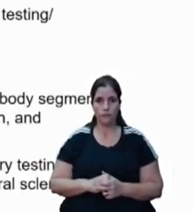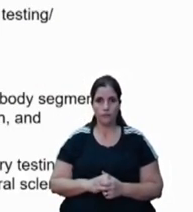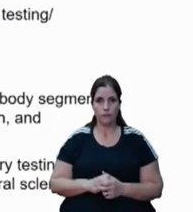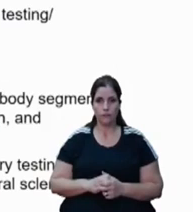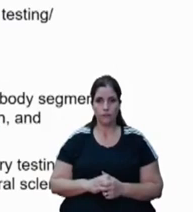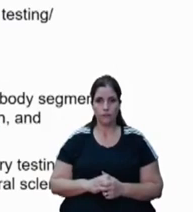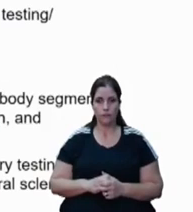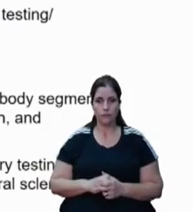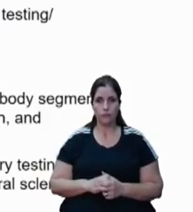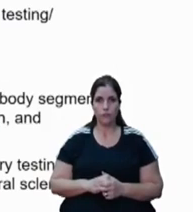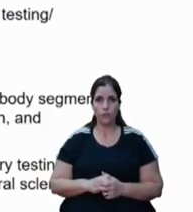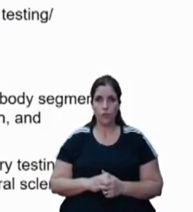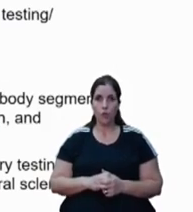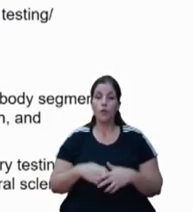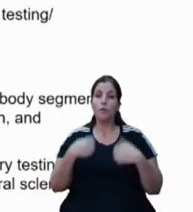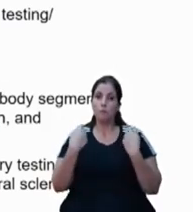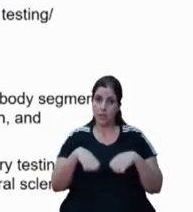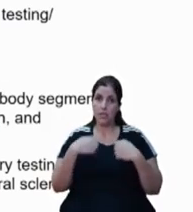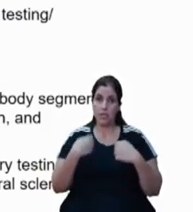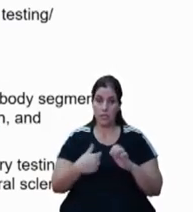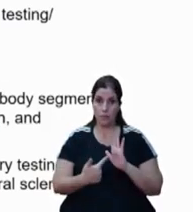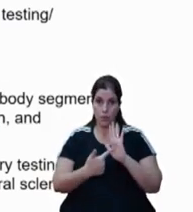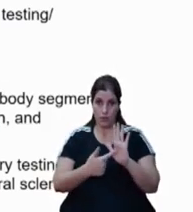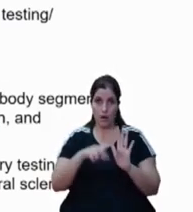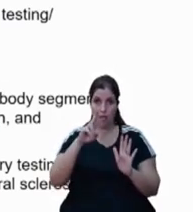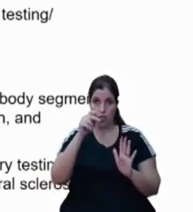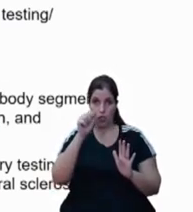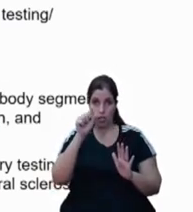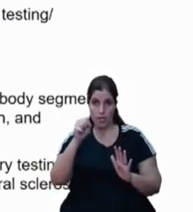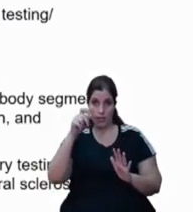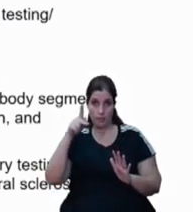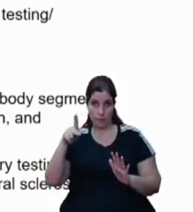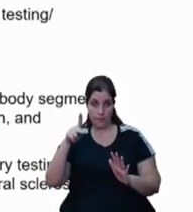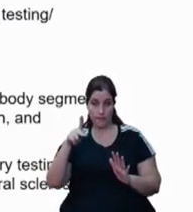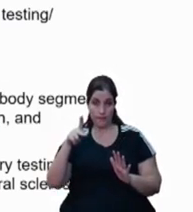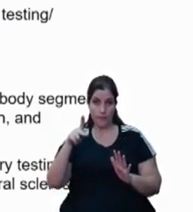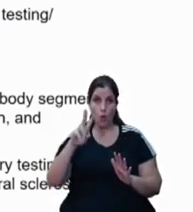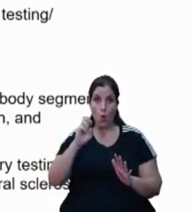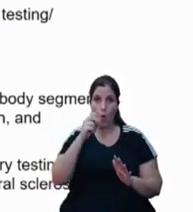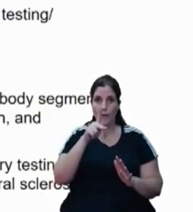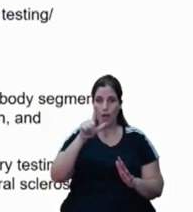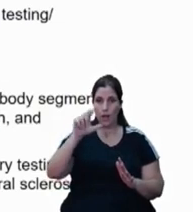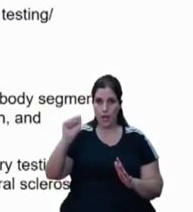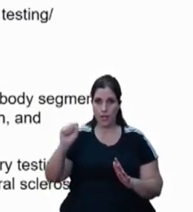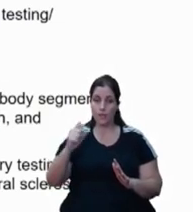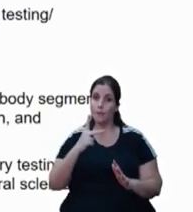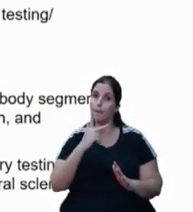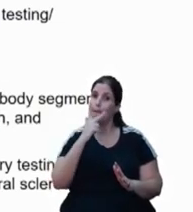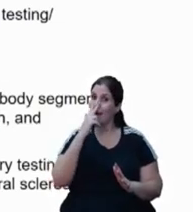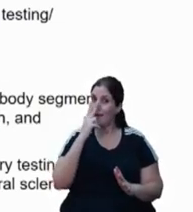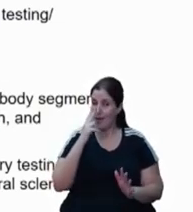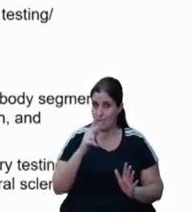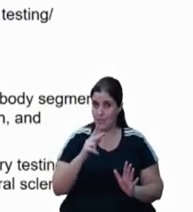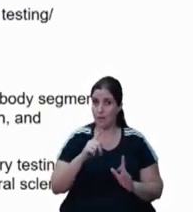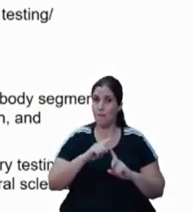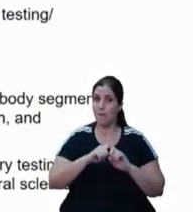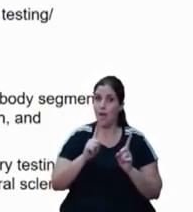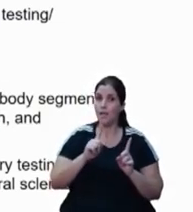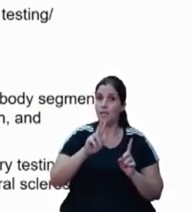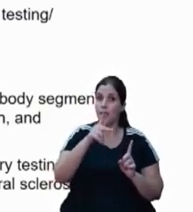Os critérios de diagnóstico para síndromes HSP-PLS são muito simples e semelhantes. Para HSP, o indivíduo deve ter sinais